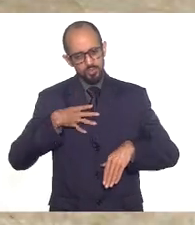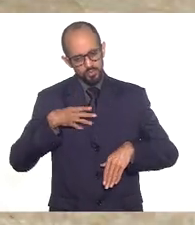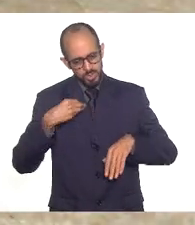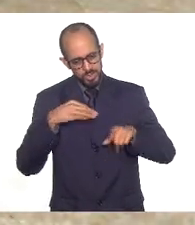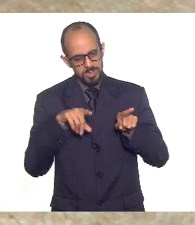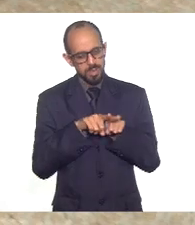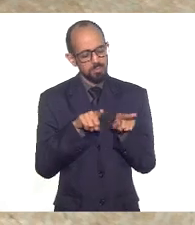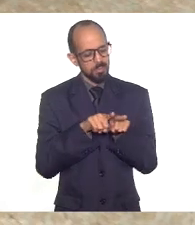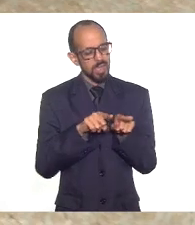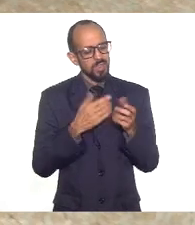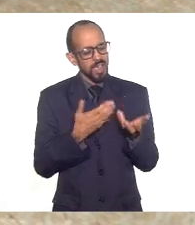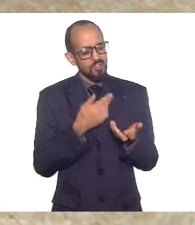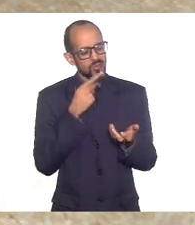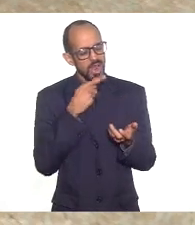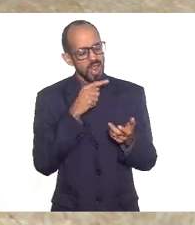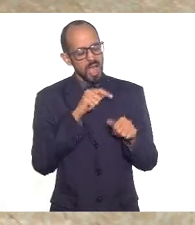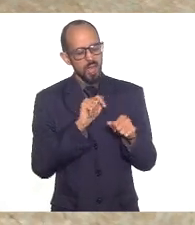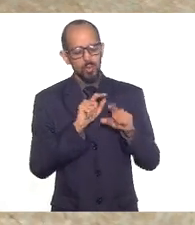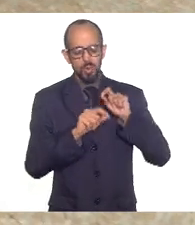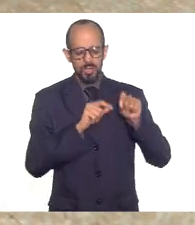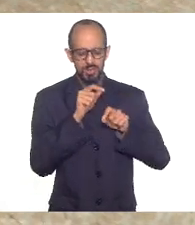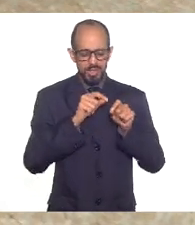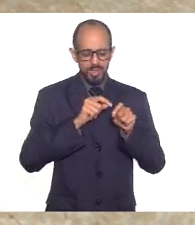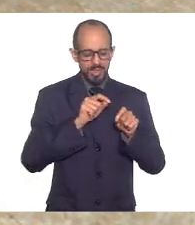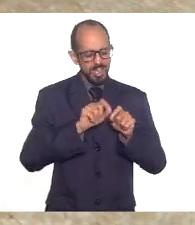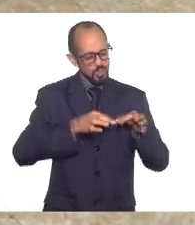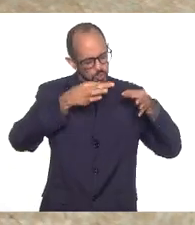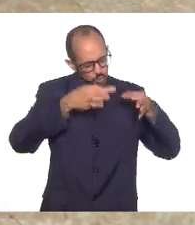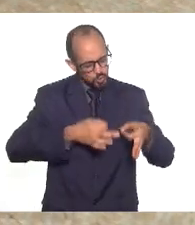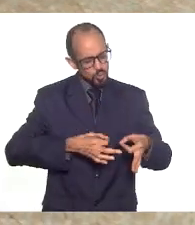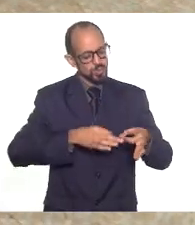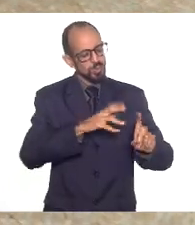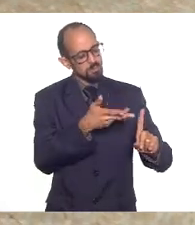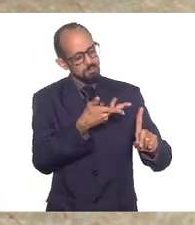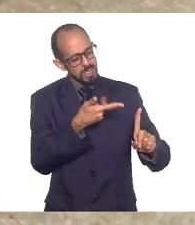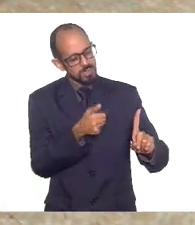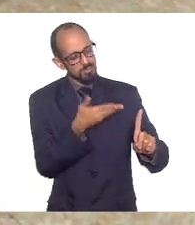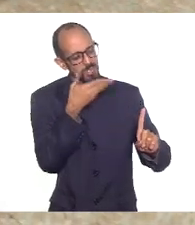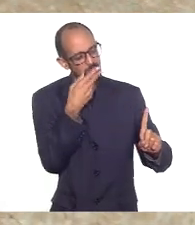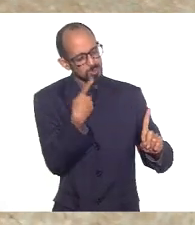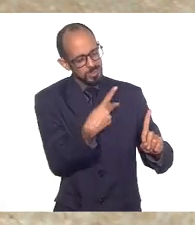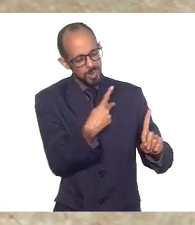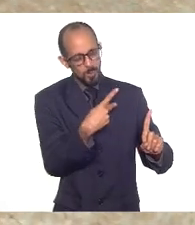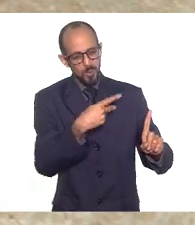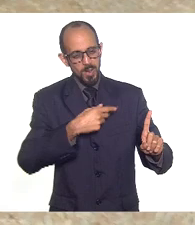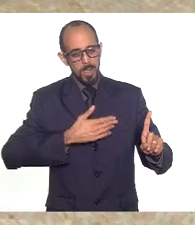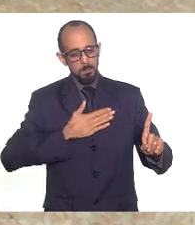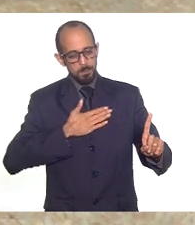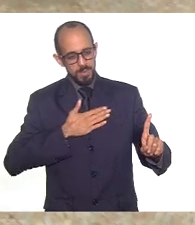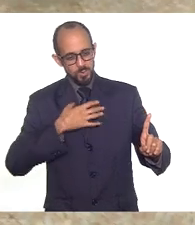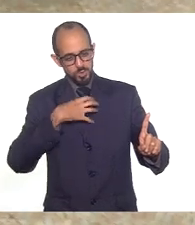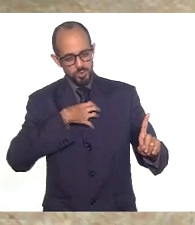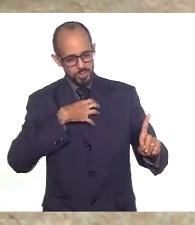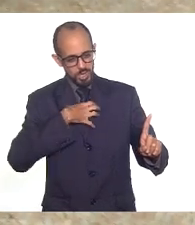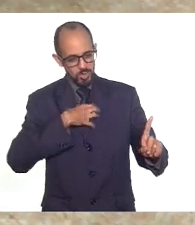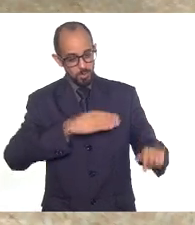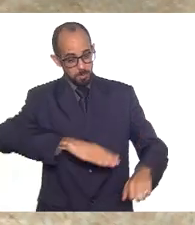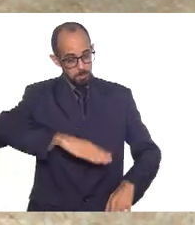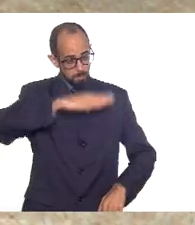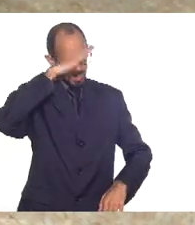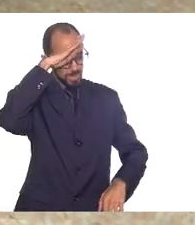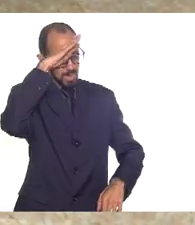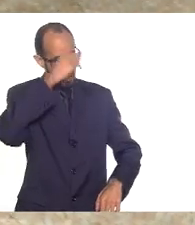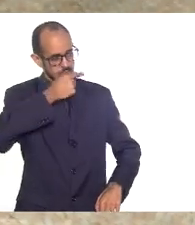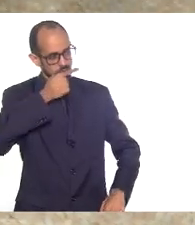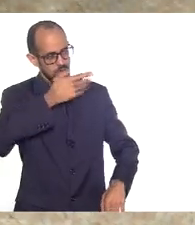queria dizer que essa homenagem é muito Justa e merecida que trata o senhor como a minha maneira Militar de ser